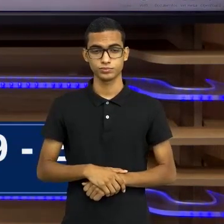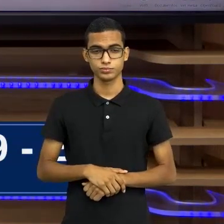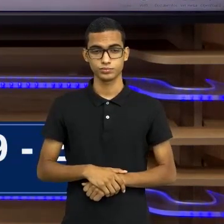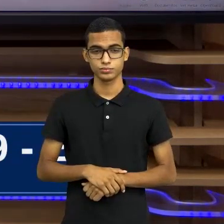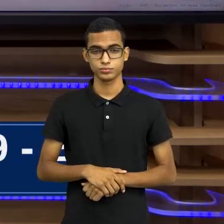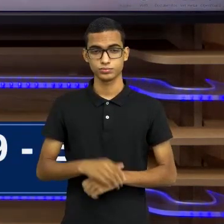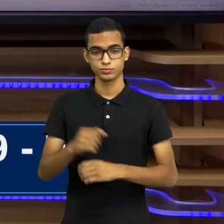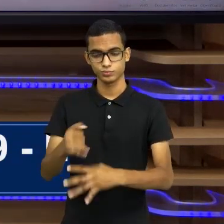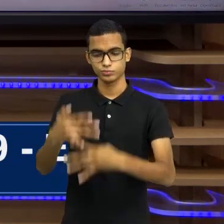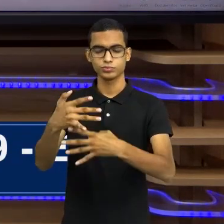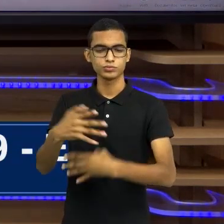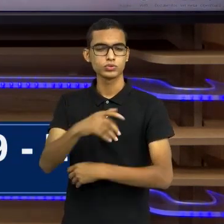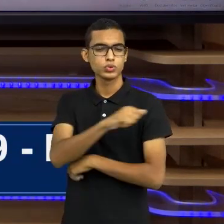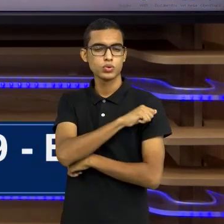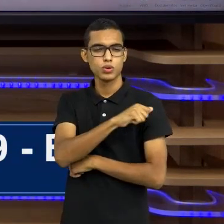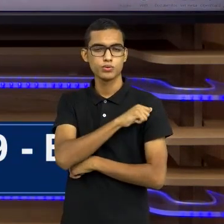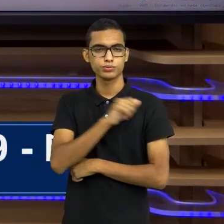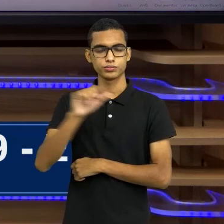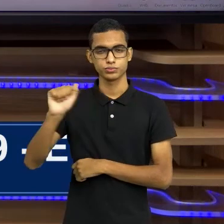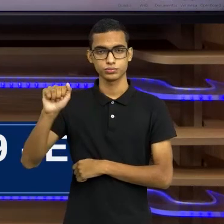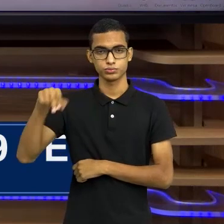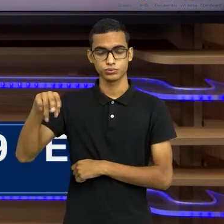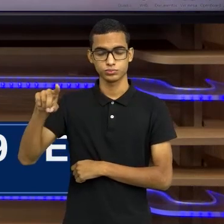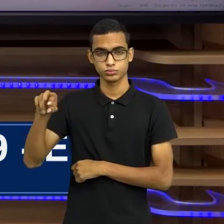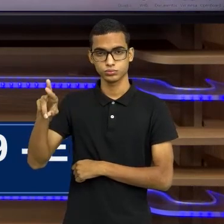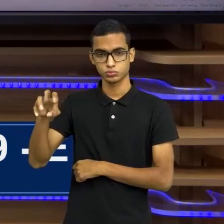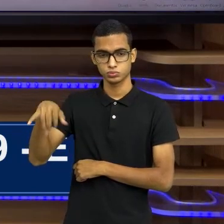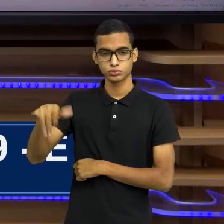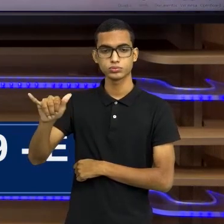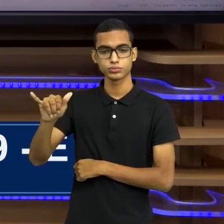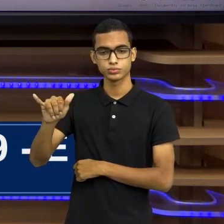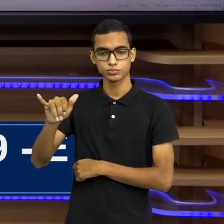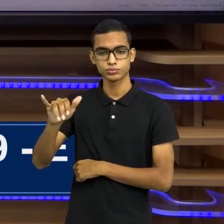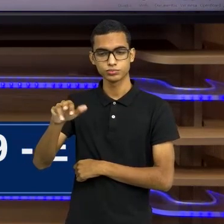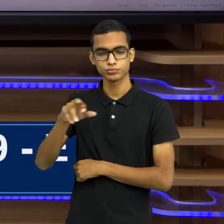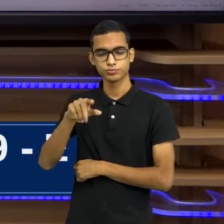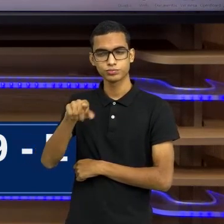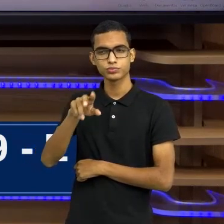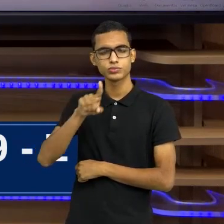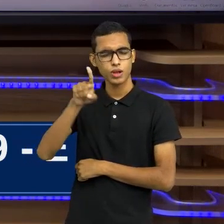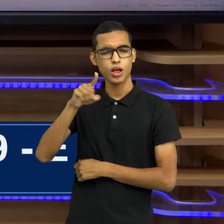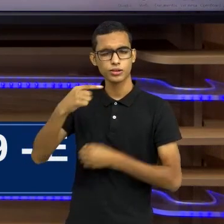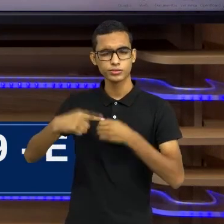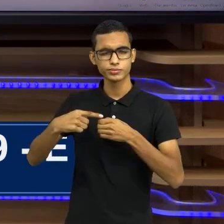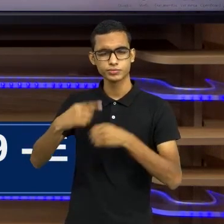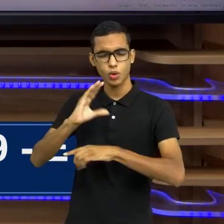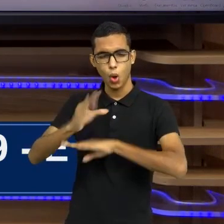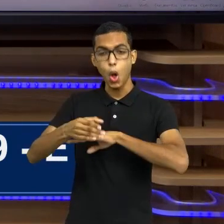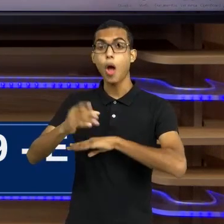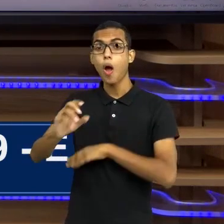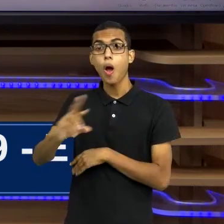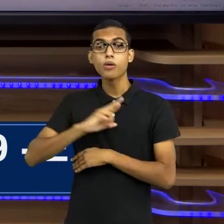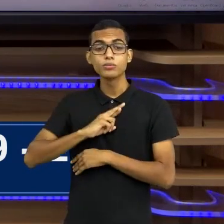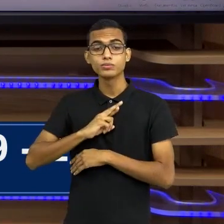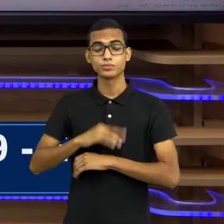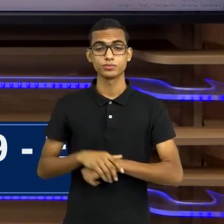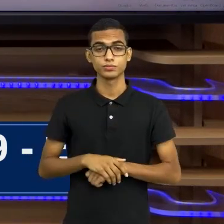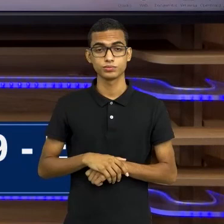Vamos então com o nosso aluno Andrei Santos, lá de Careiro da Várzea, e ele responde que a